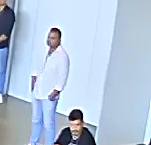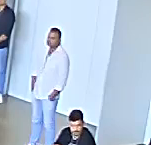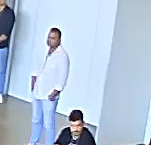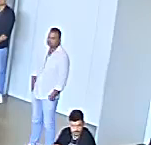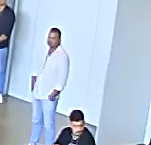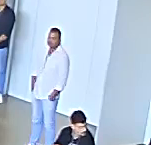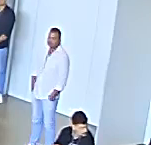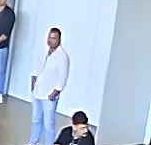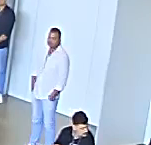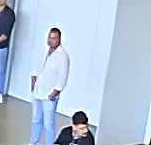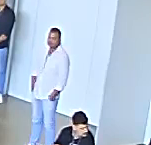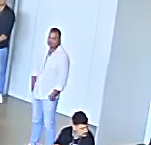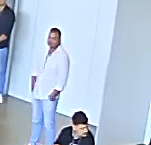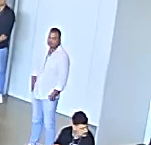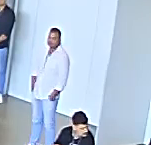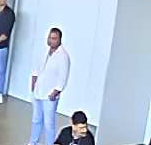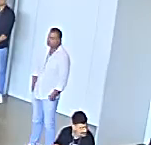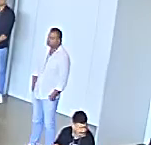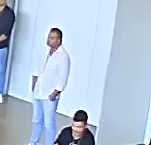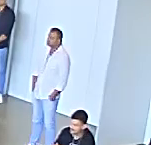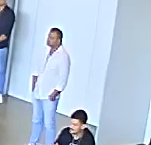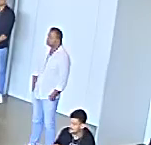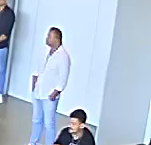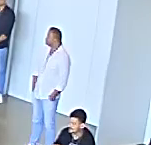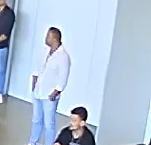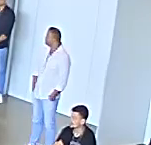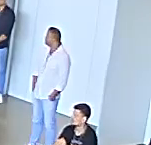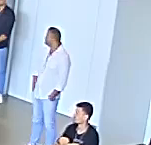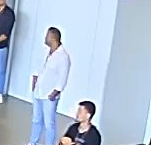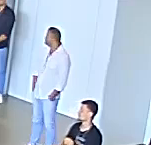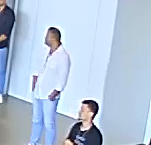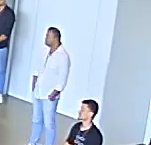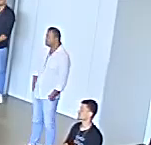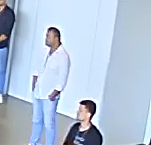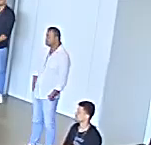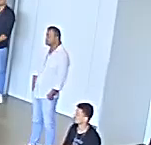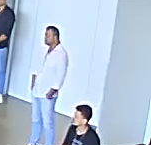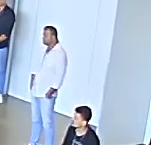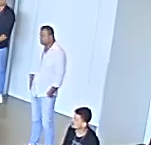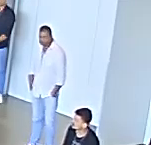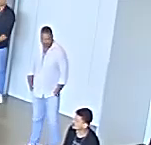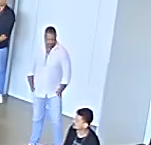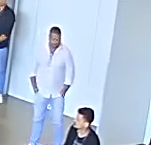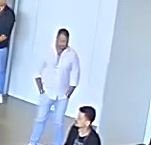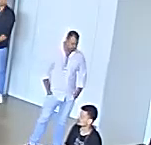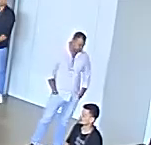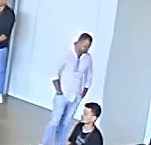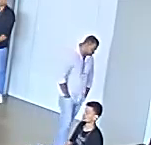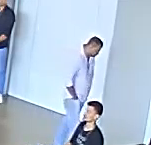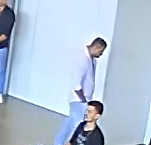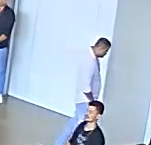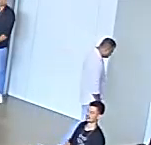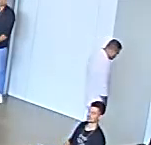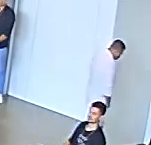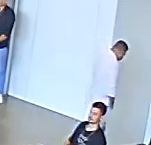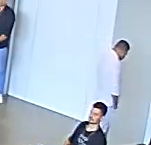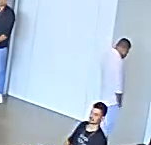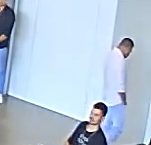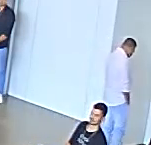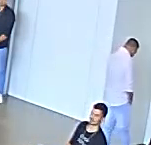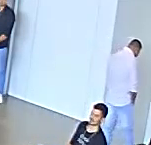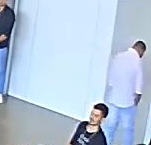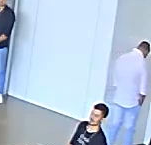reformulada. Do jeito que ela está aqui, ela não pode manter. Ela não encaixa e não enquadra nos nossos direitos. Não sei de quem foi